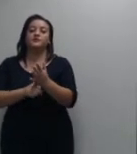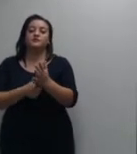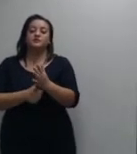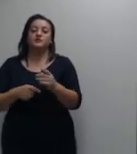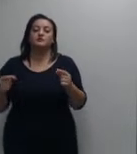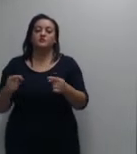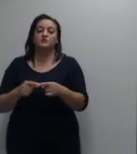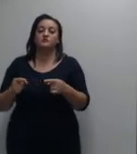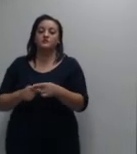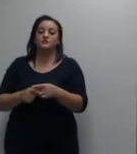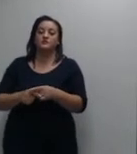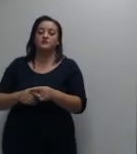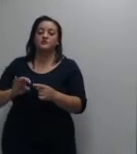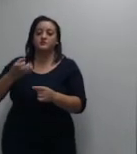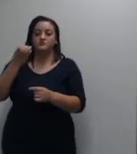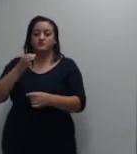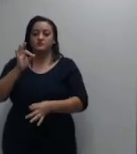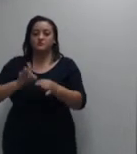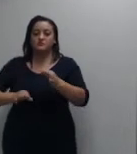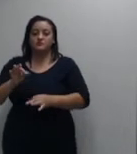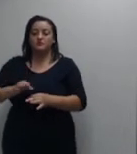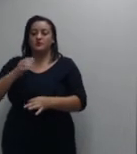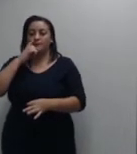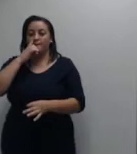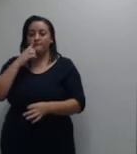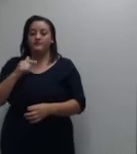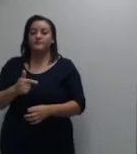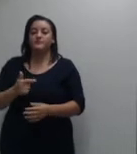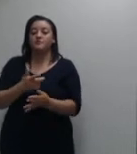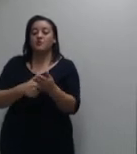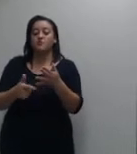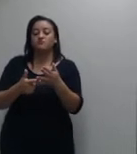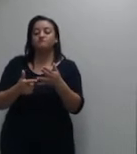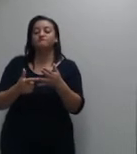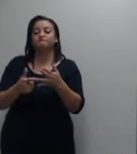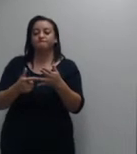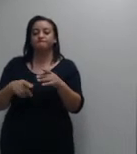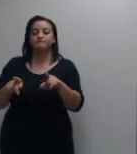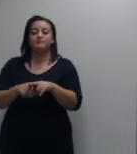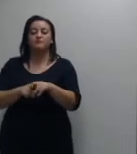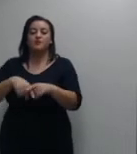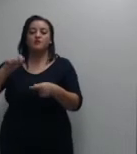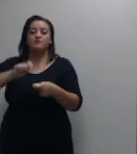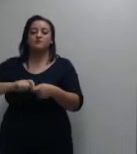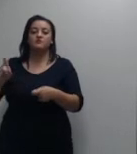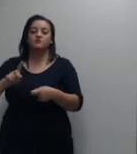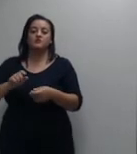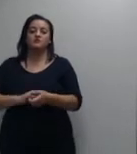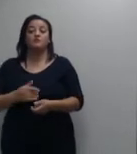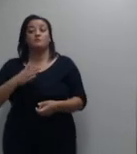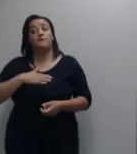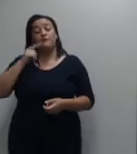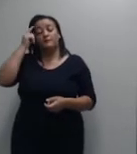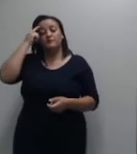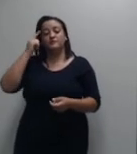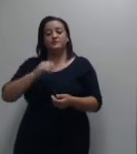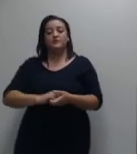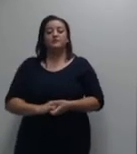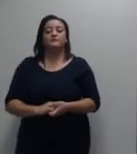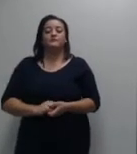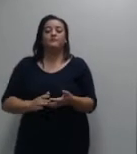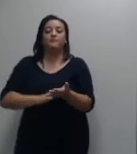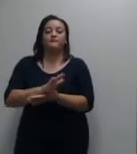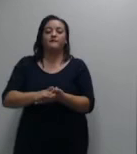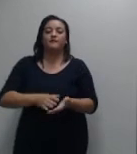objecto das decisões judiciais na 2ª Instância não realizou no meu SIM nenhum